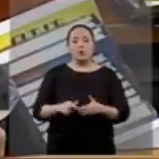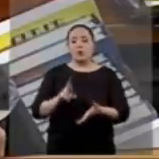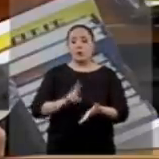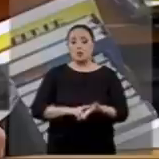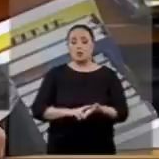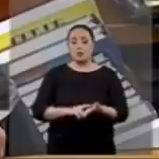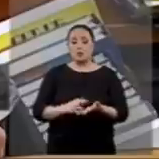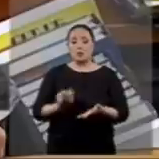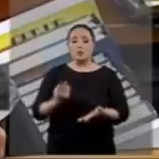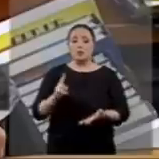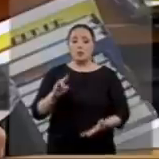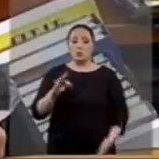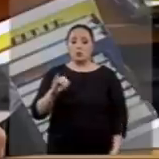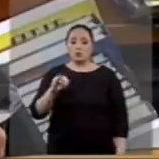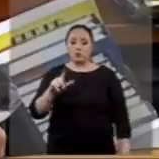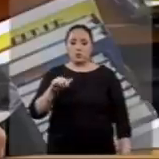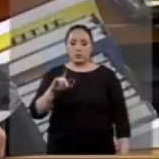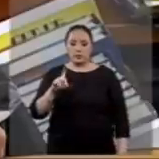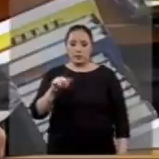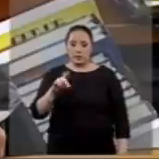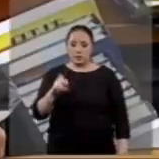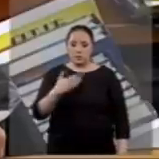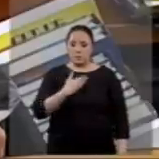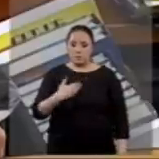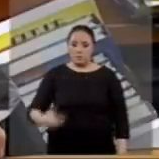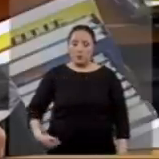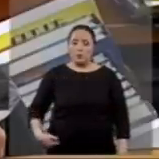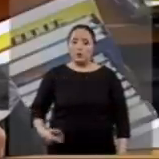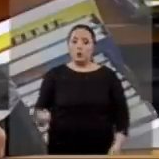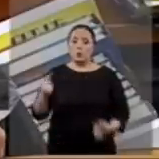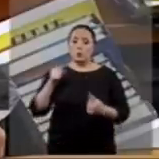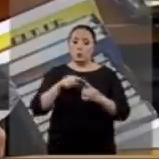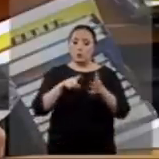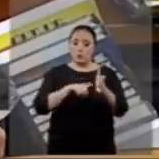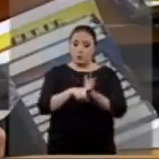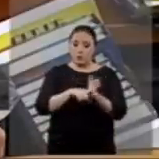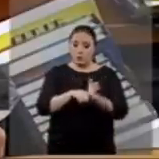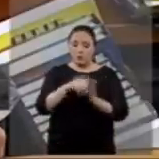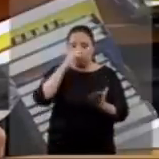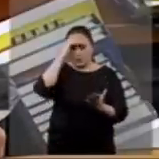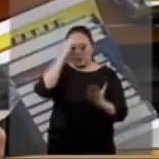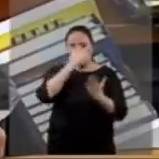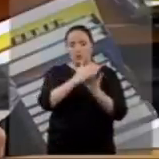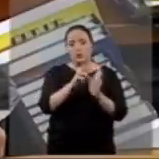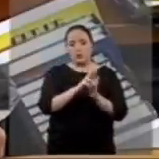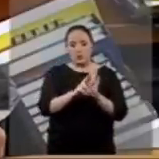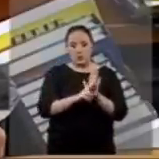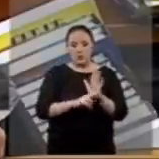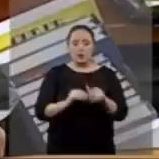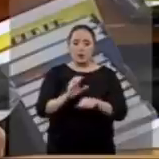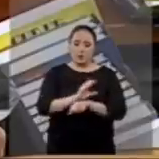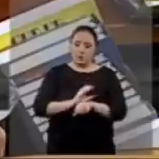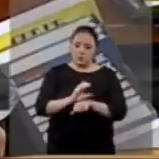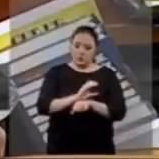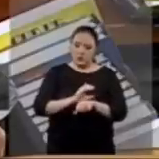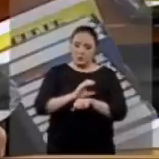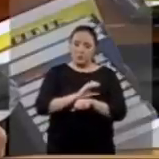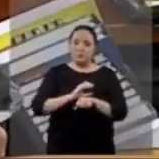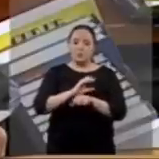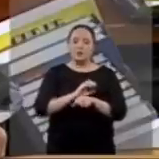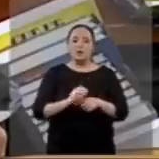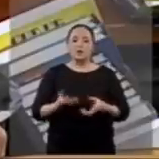utilidade pública para fins de fiscalização do efetivo cumprimento dos requisitos constitucionais